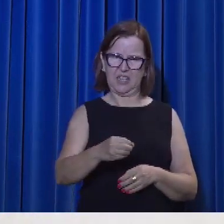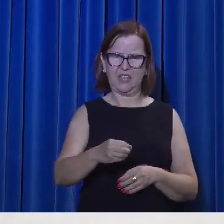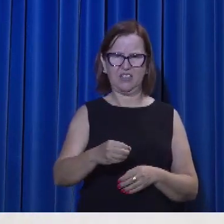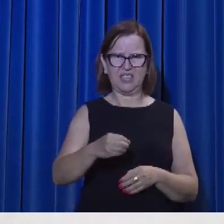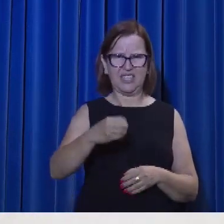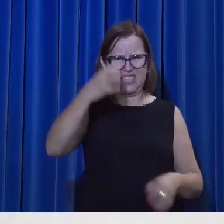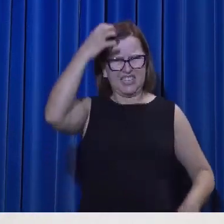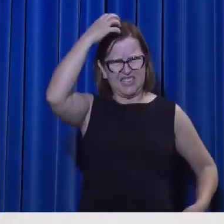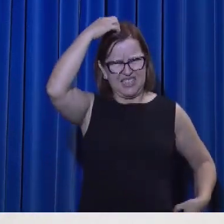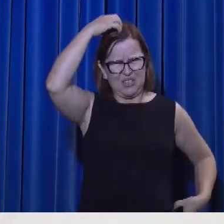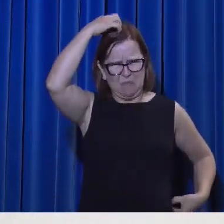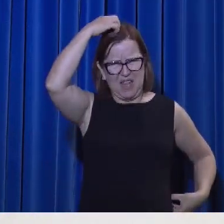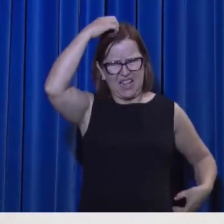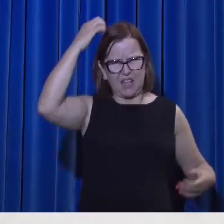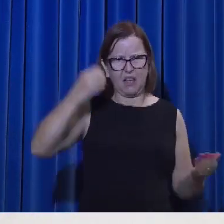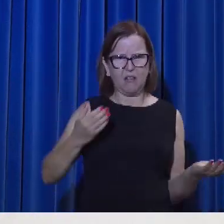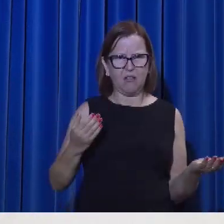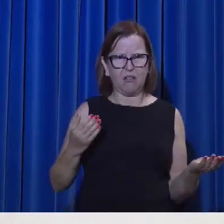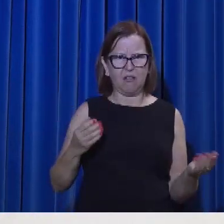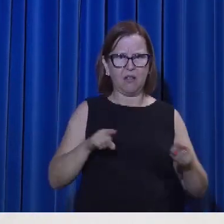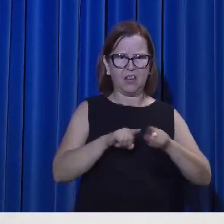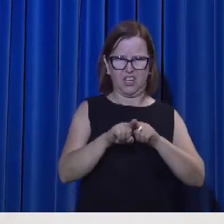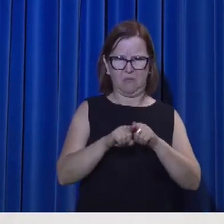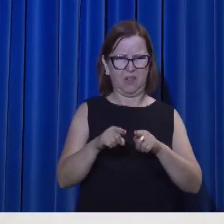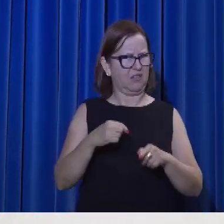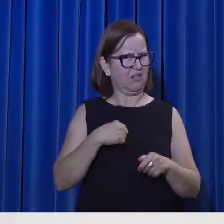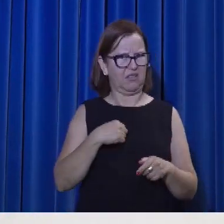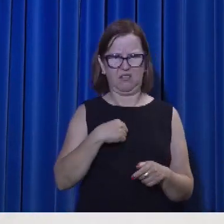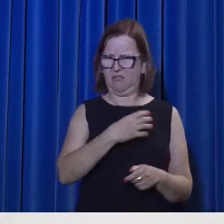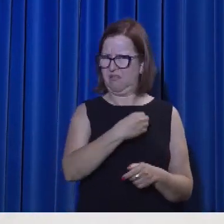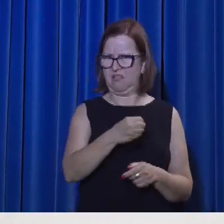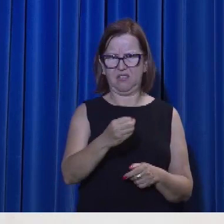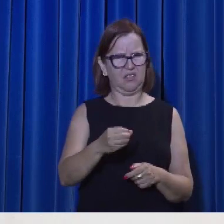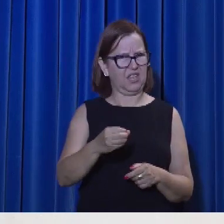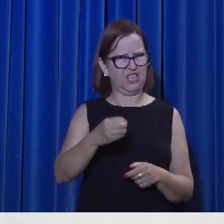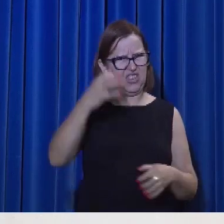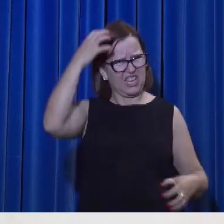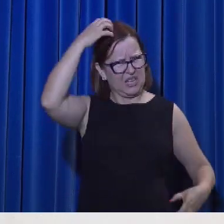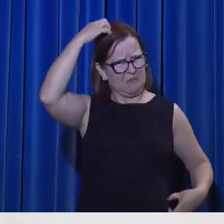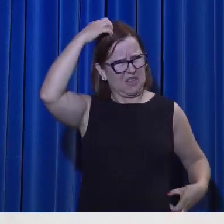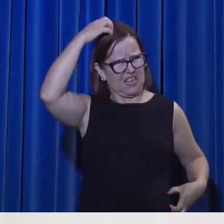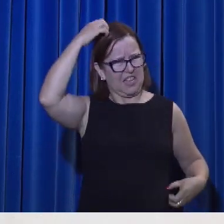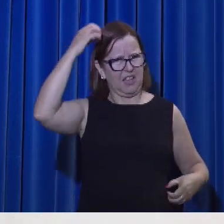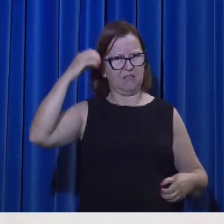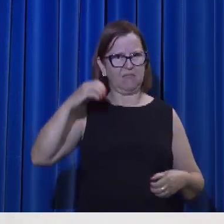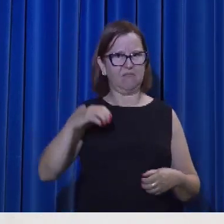irmãos, eu não vim do macaco. E nem você.